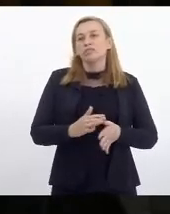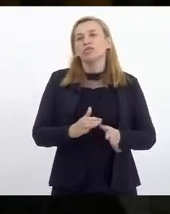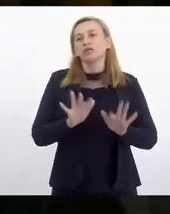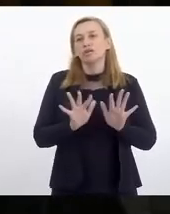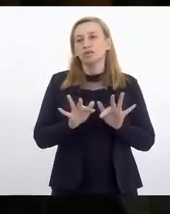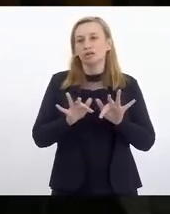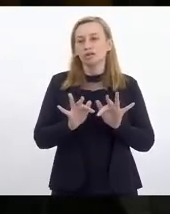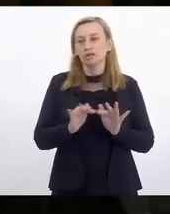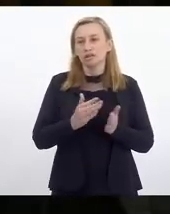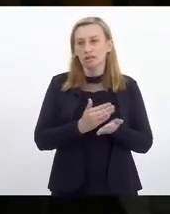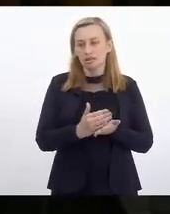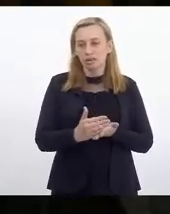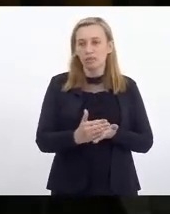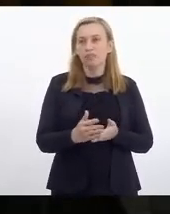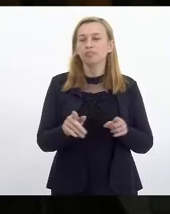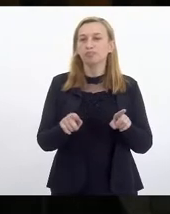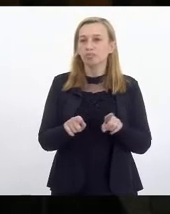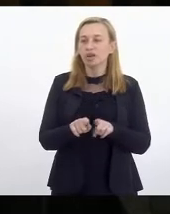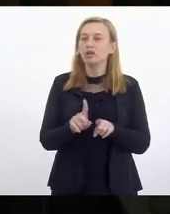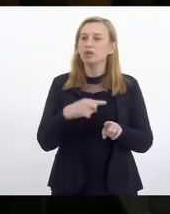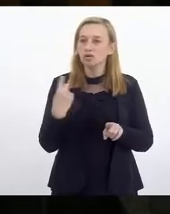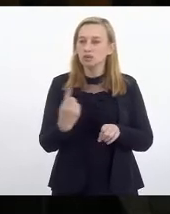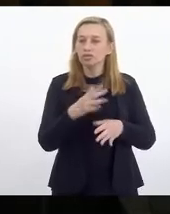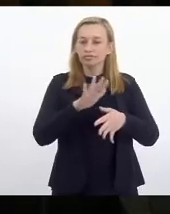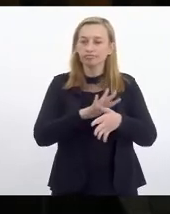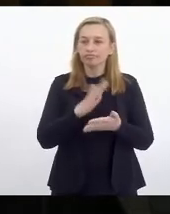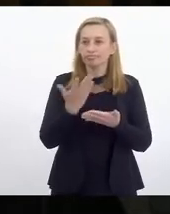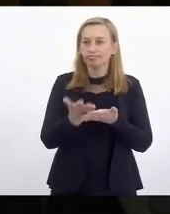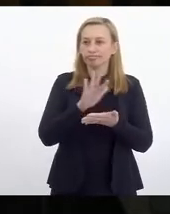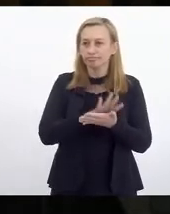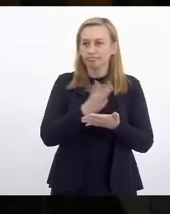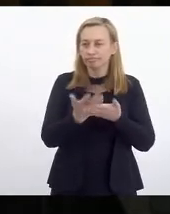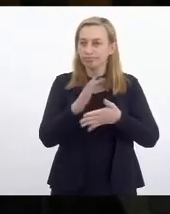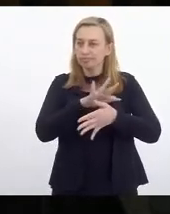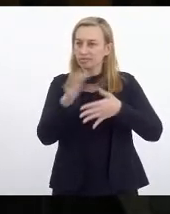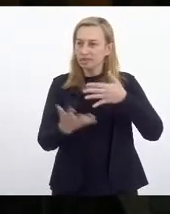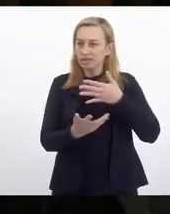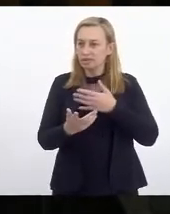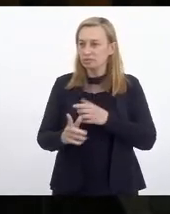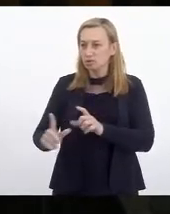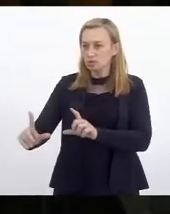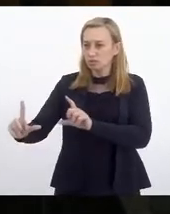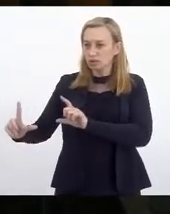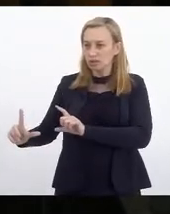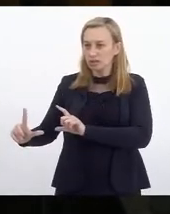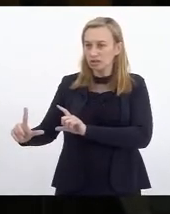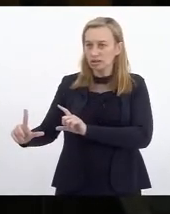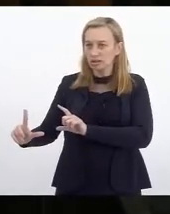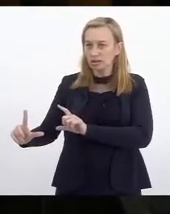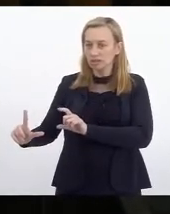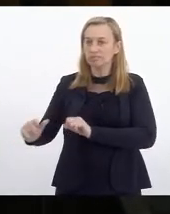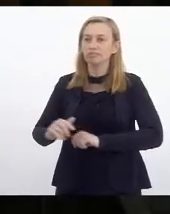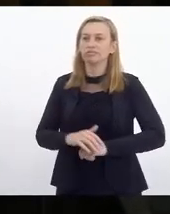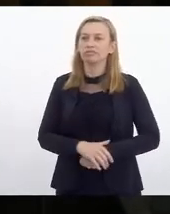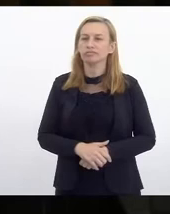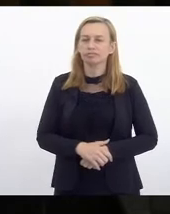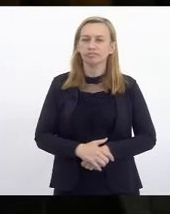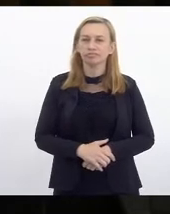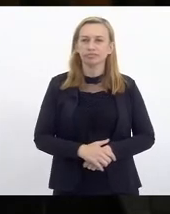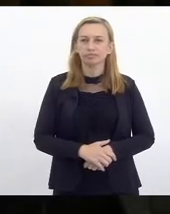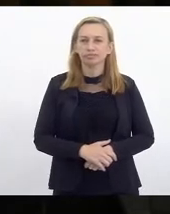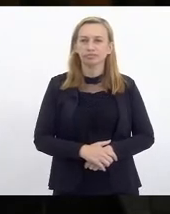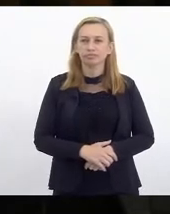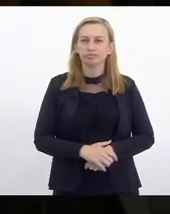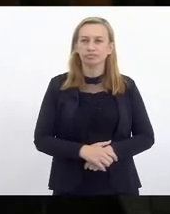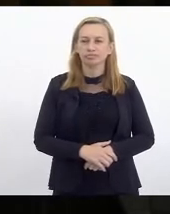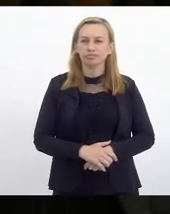de Libra, que sempre estão ali no canto da tela a nos